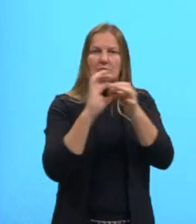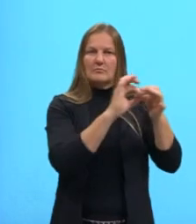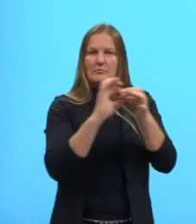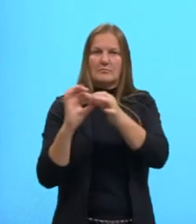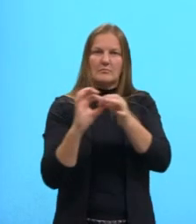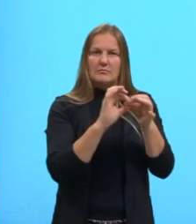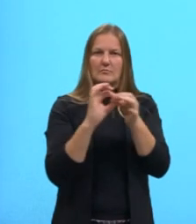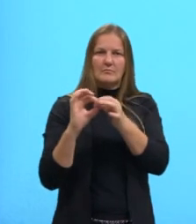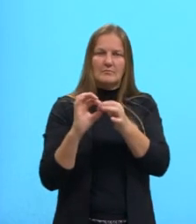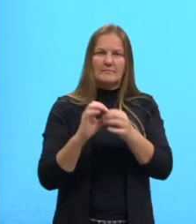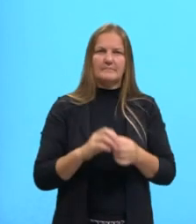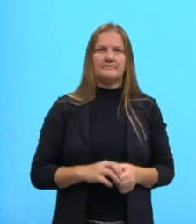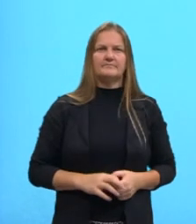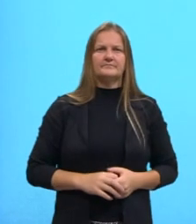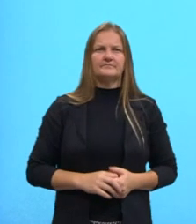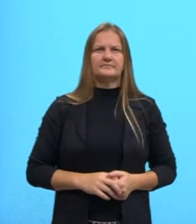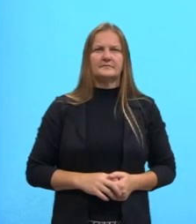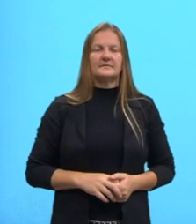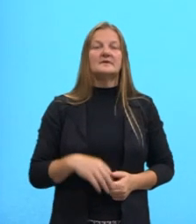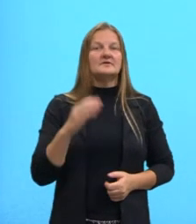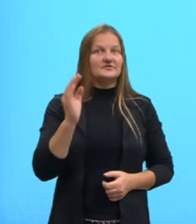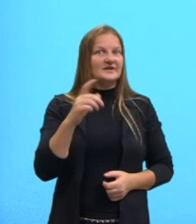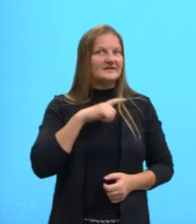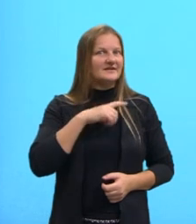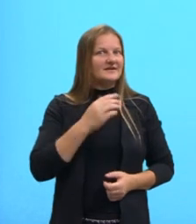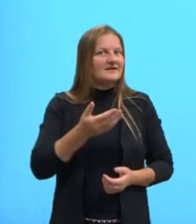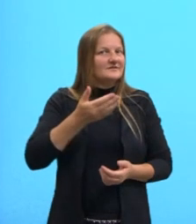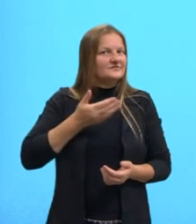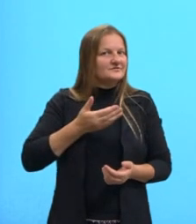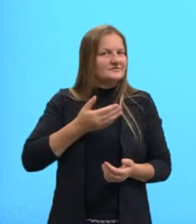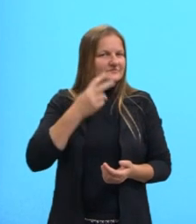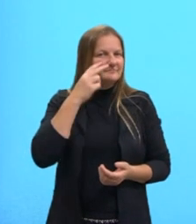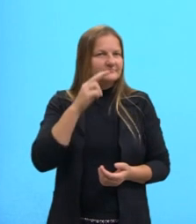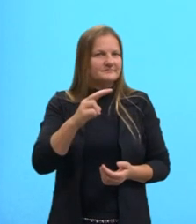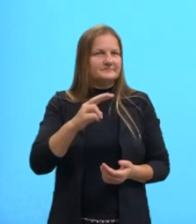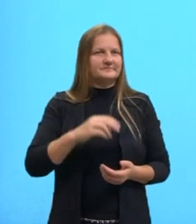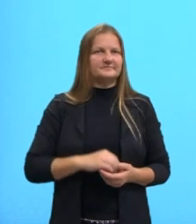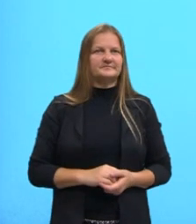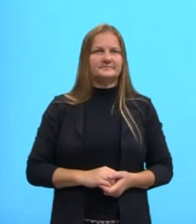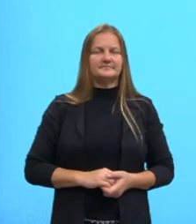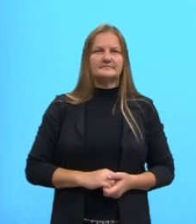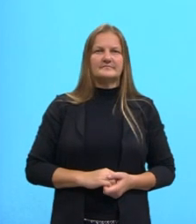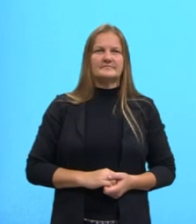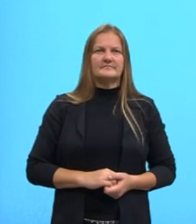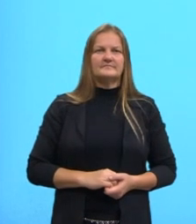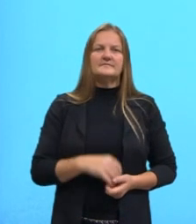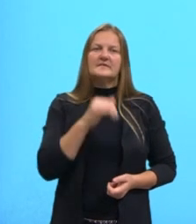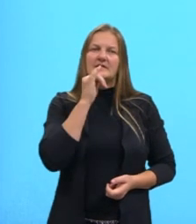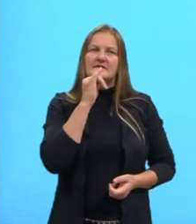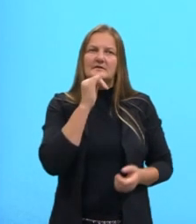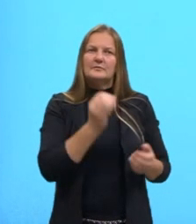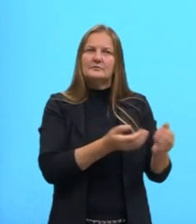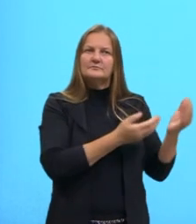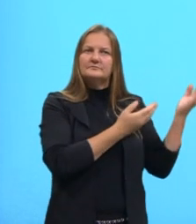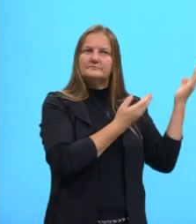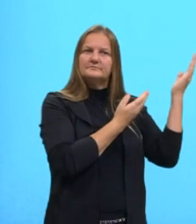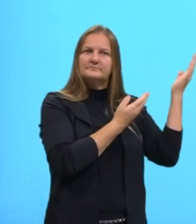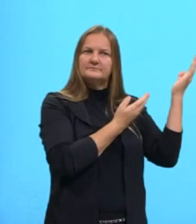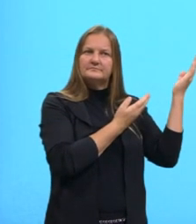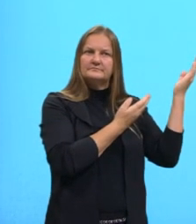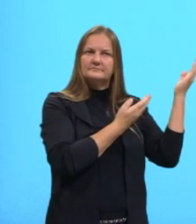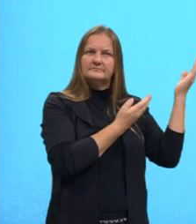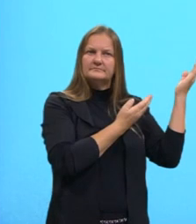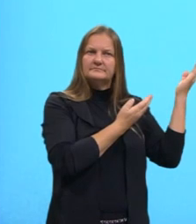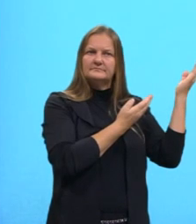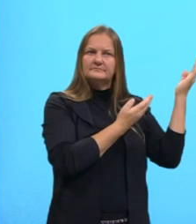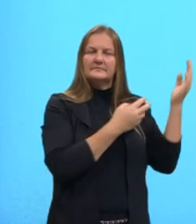o conector interfrastico aparece aqui nós temos ainda o exemplo da Carolina Mendes